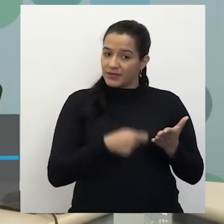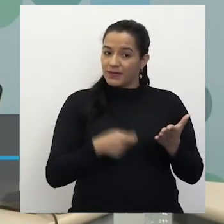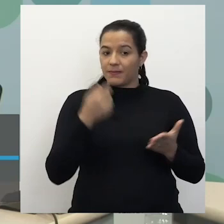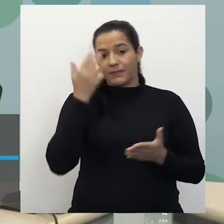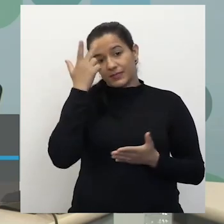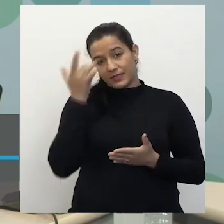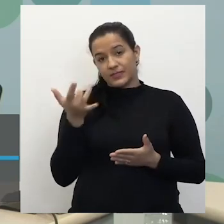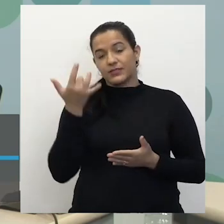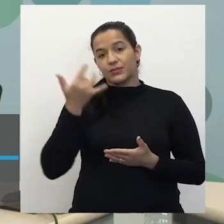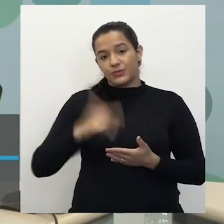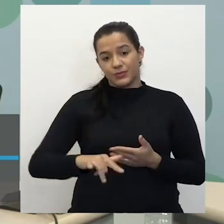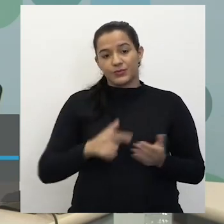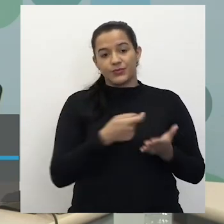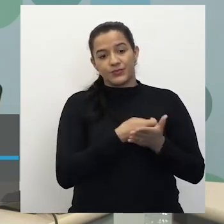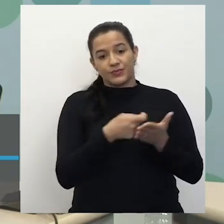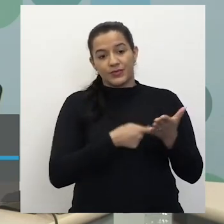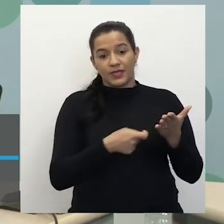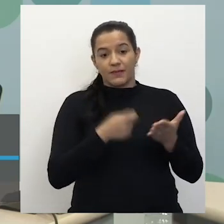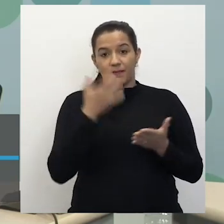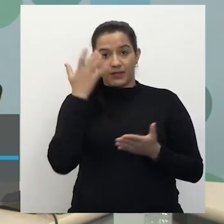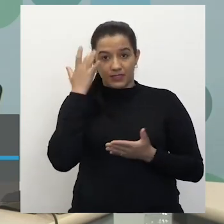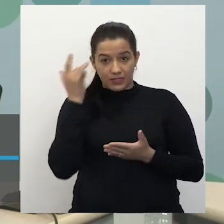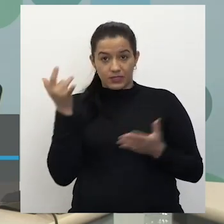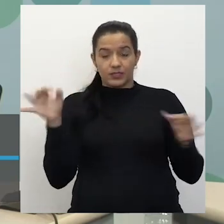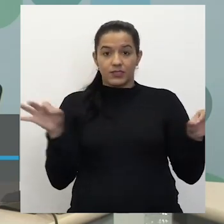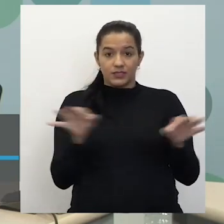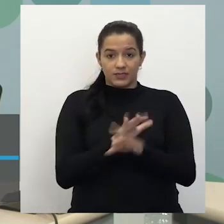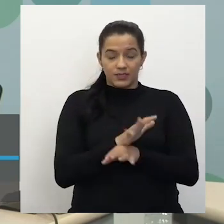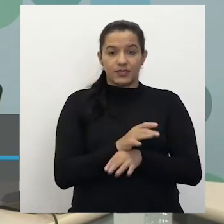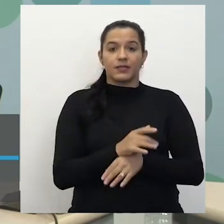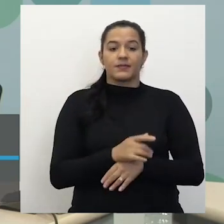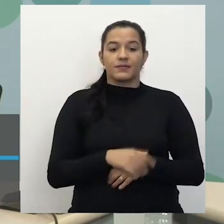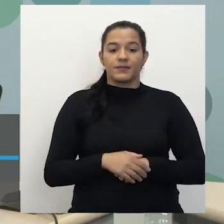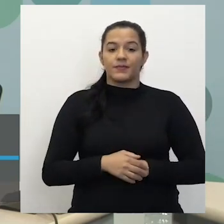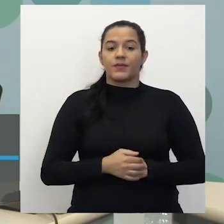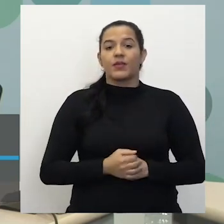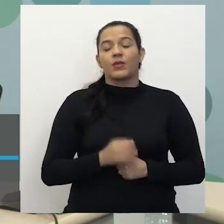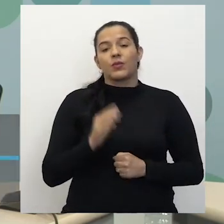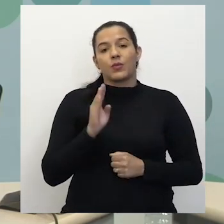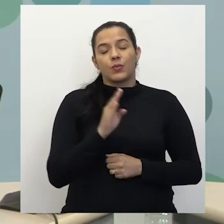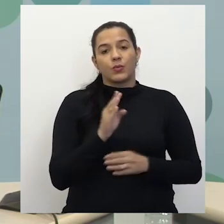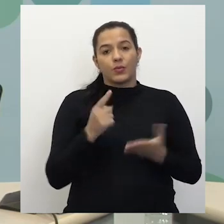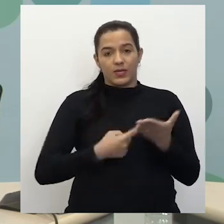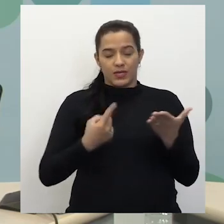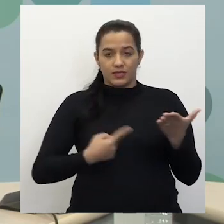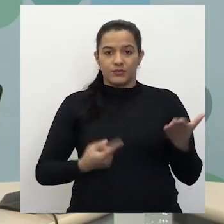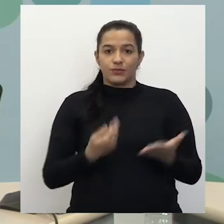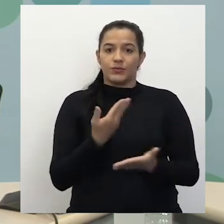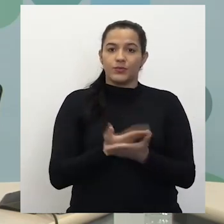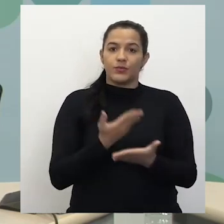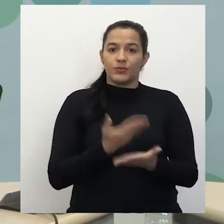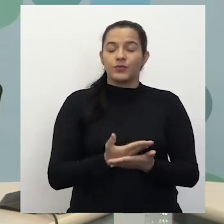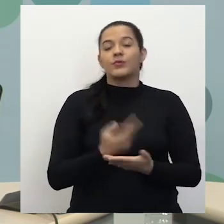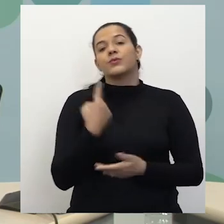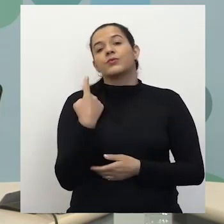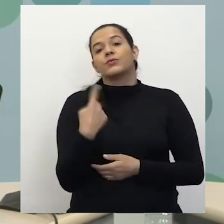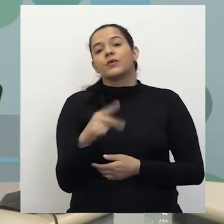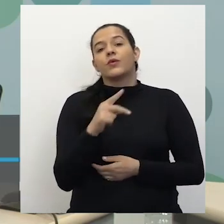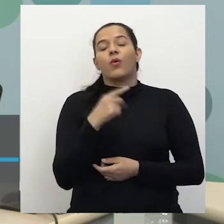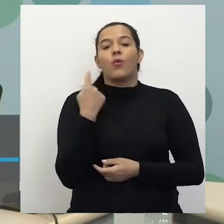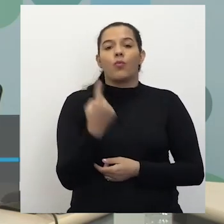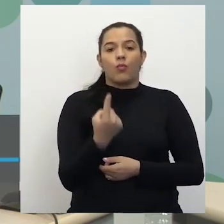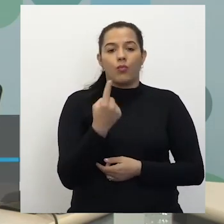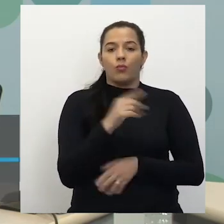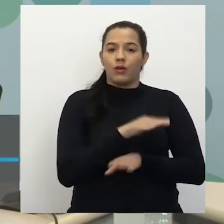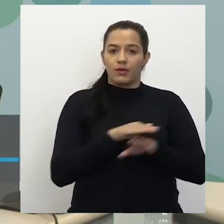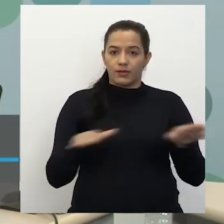ainda vai ser a mesma. A gente vai encerrar amanhã a situação de aprendizagem 1 do caderno do aluno. E assim como vários alunos responderam no chat, assim,